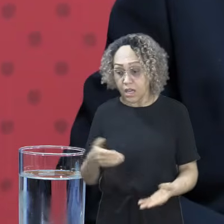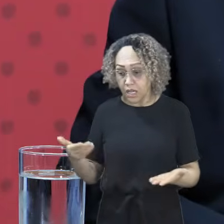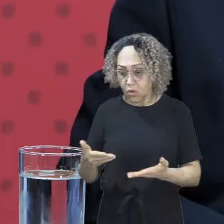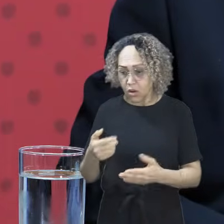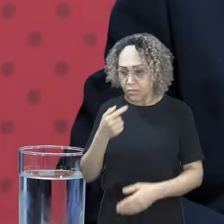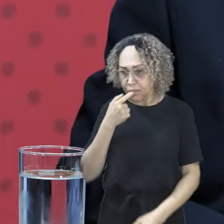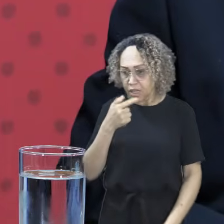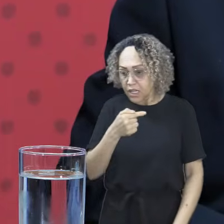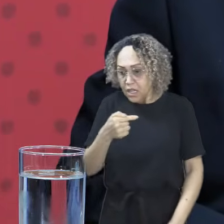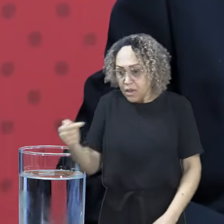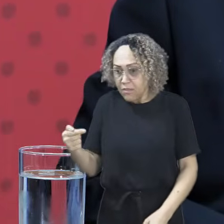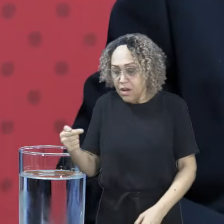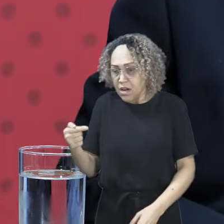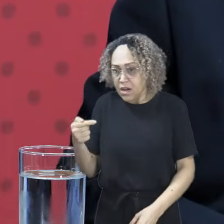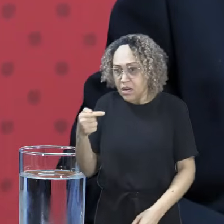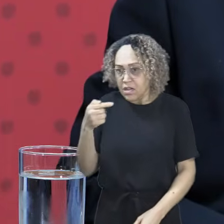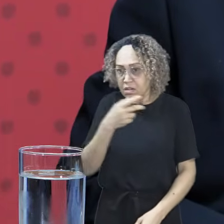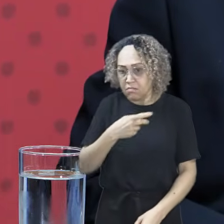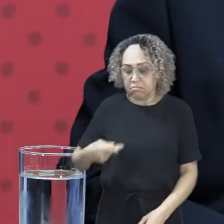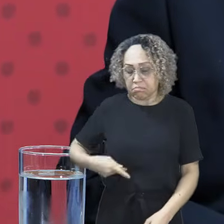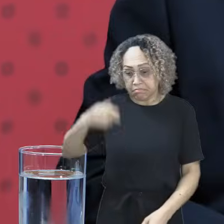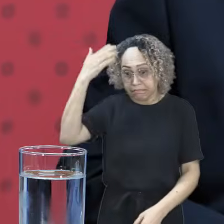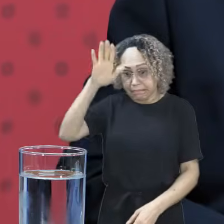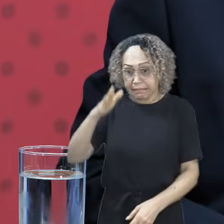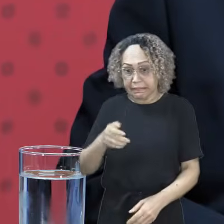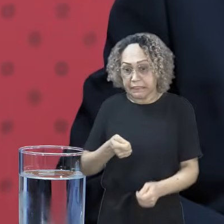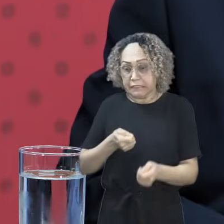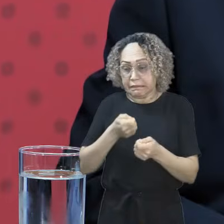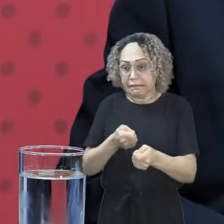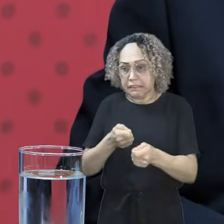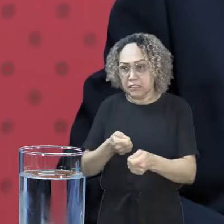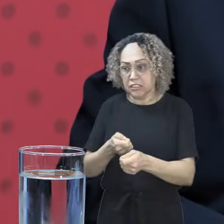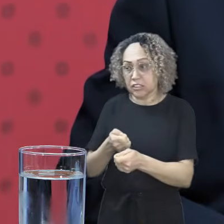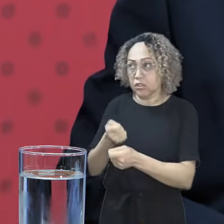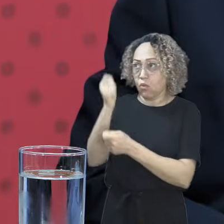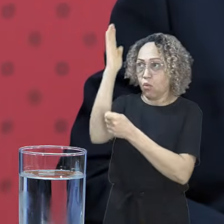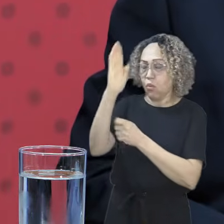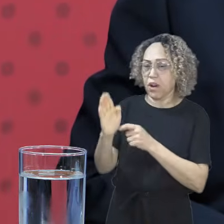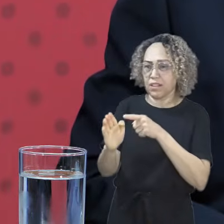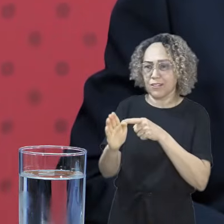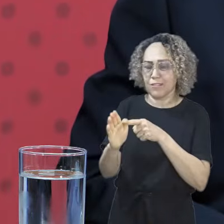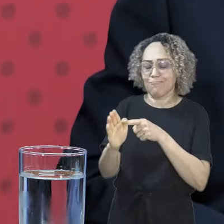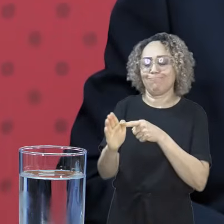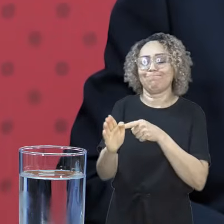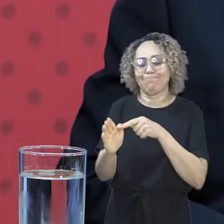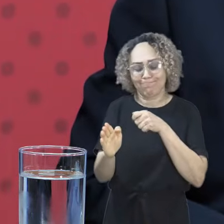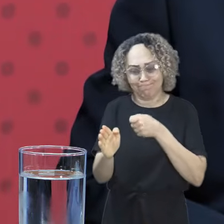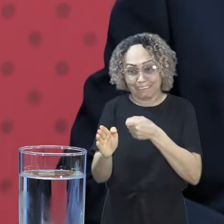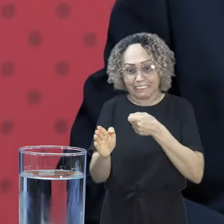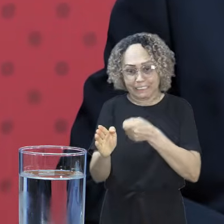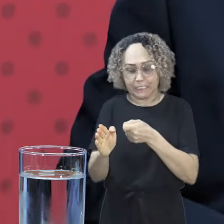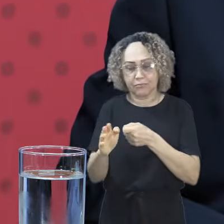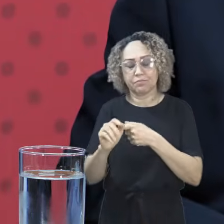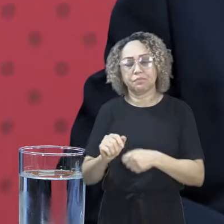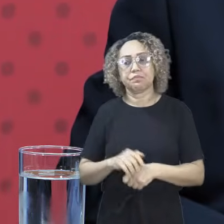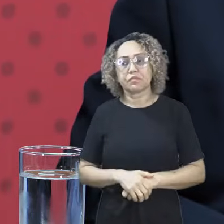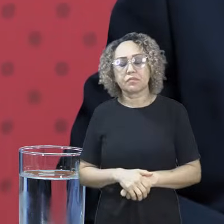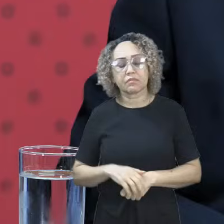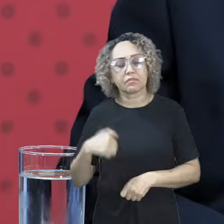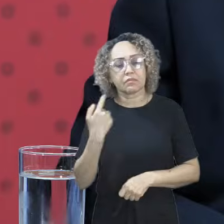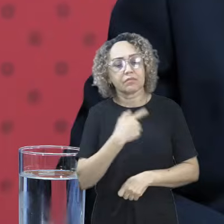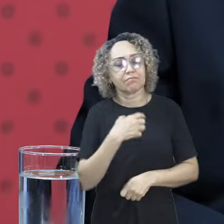um momento de nós fortalecermos o nosso sentimento de país, de um país que